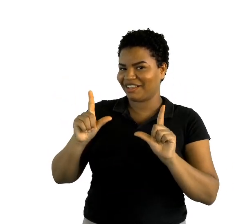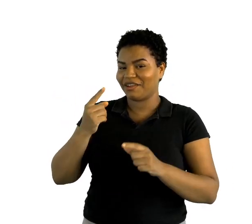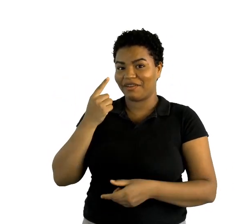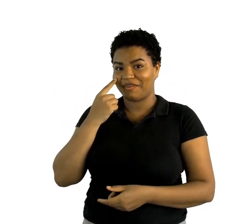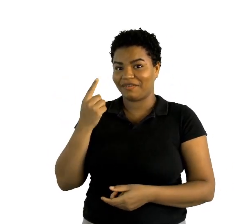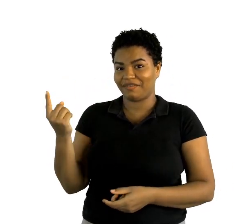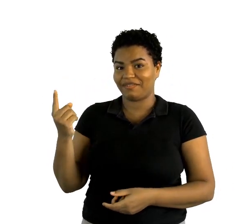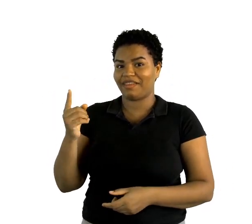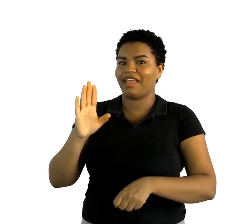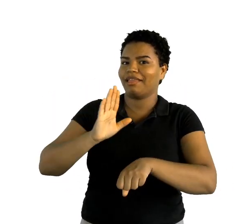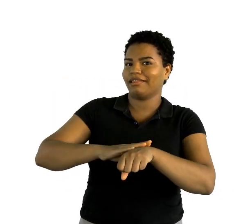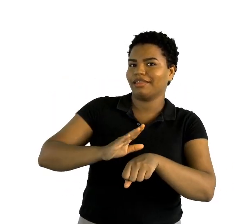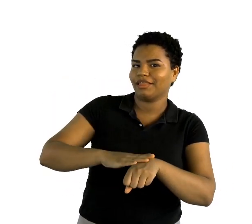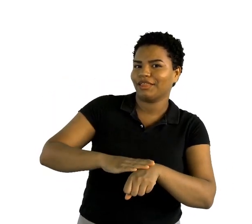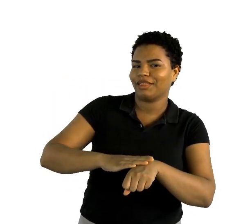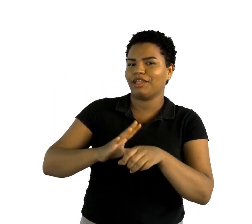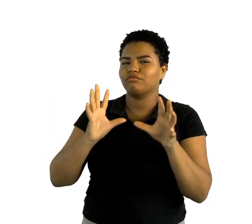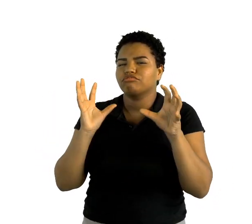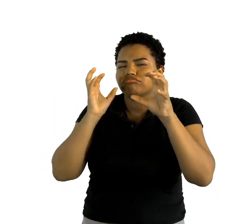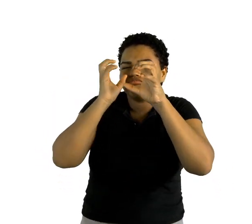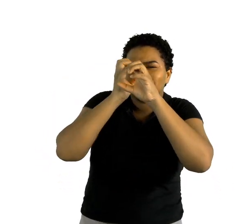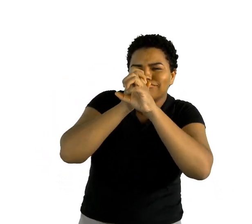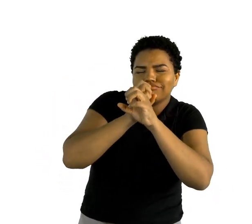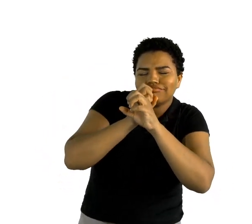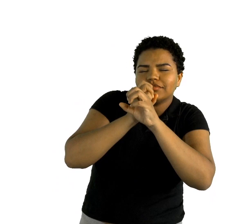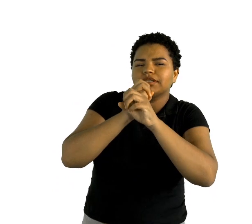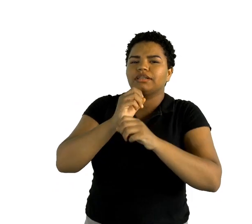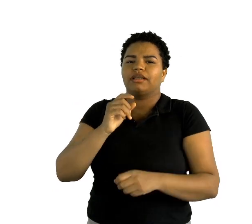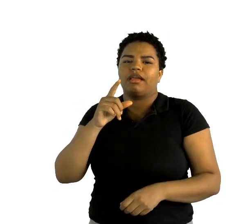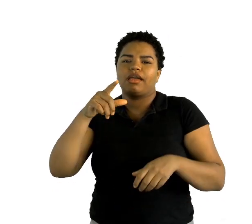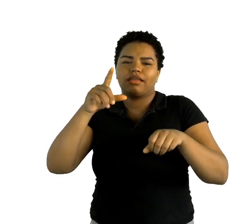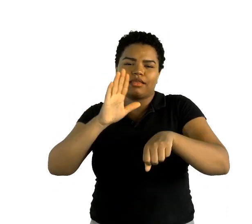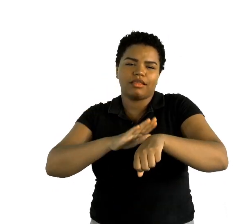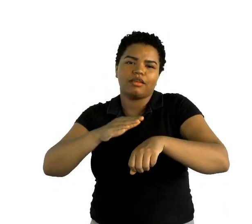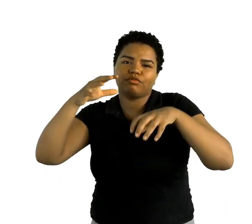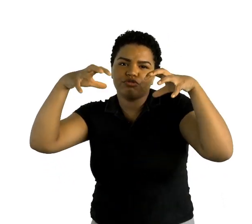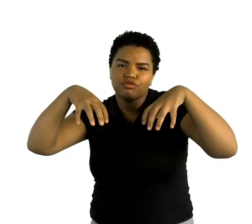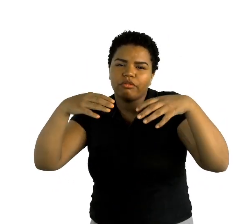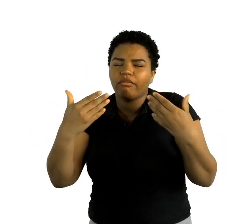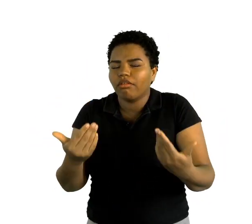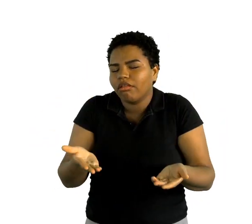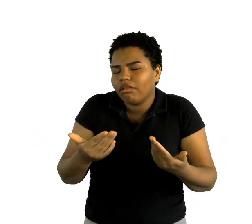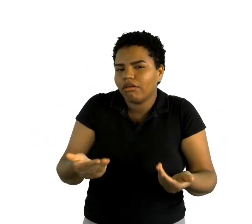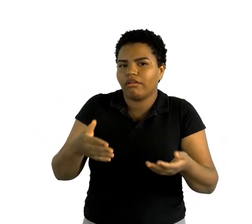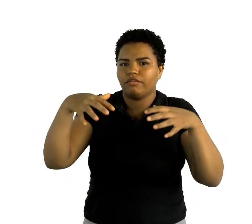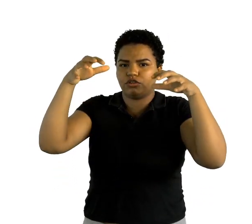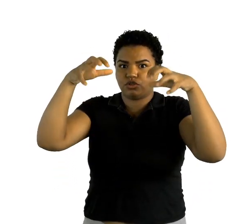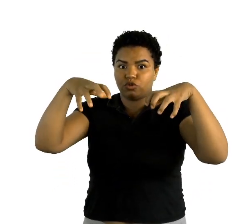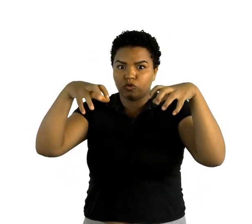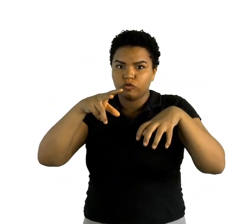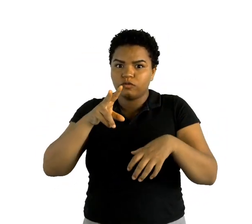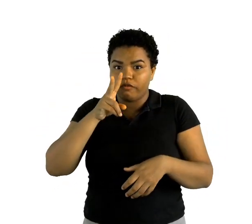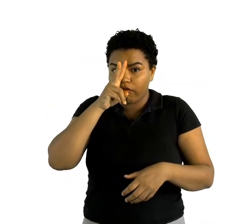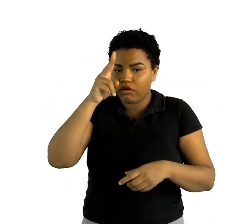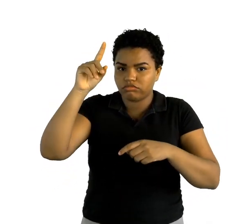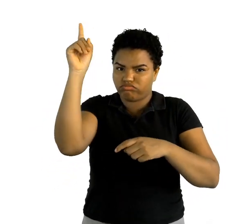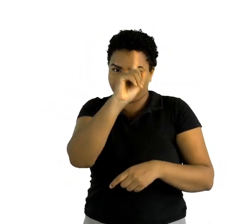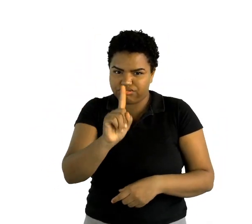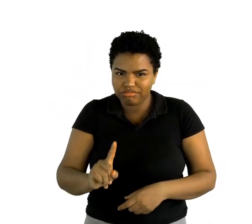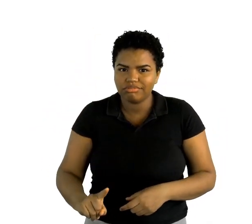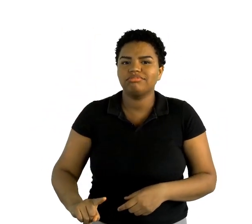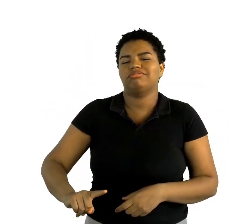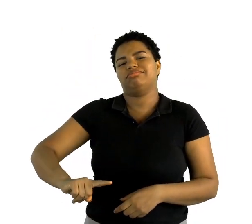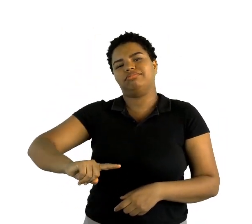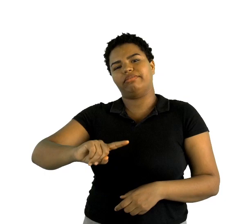ensolarado, tempo nublado, tempo de chuva leve, tempo de chuva forte, trovoada, ventos fortes. Vocês veem